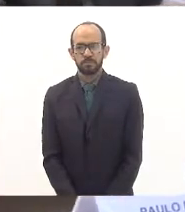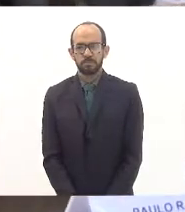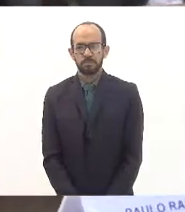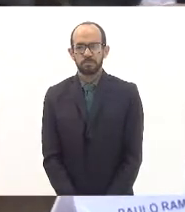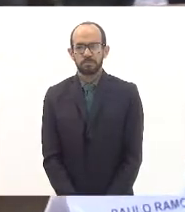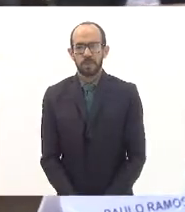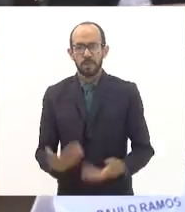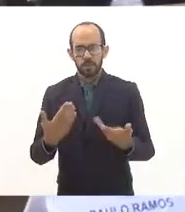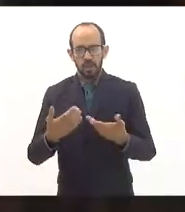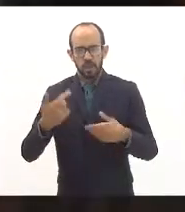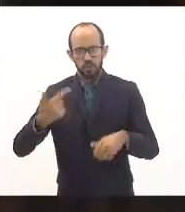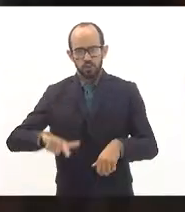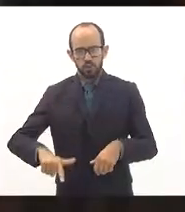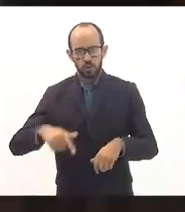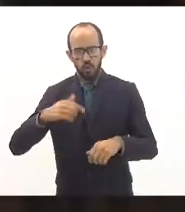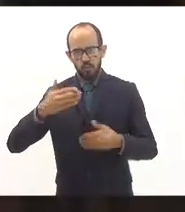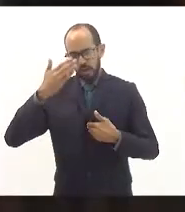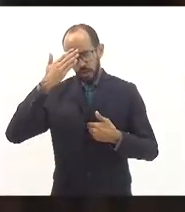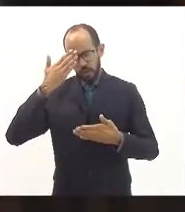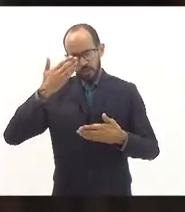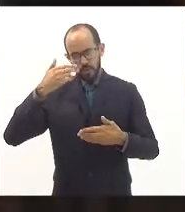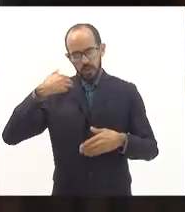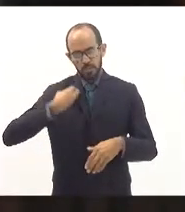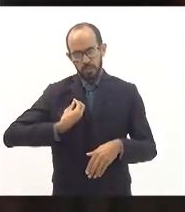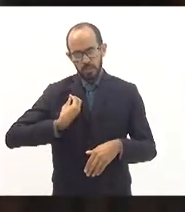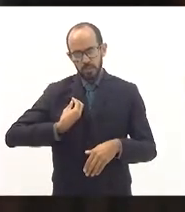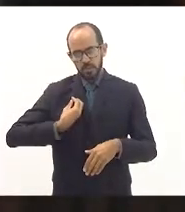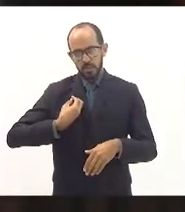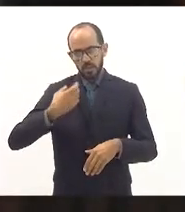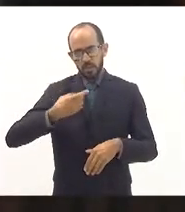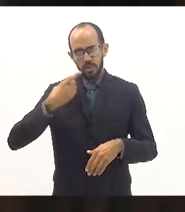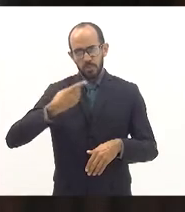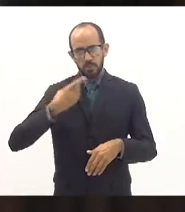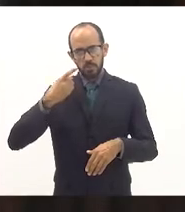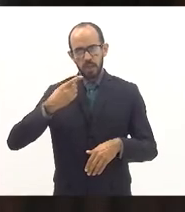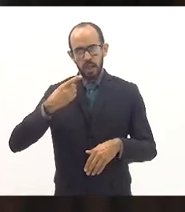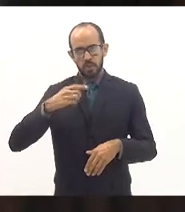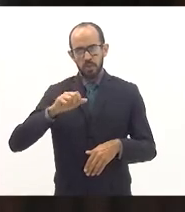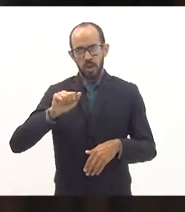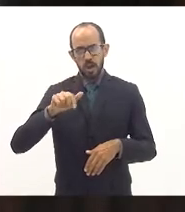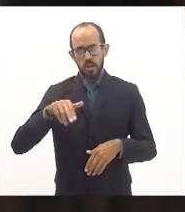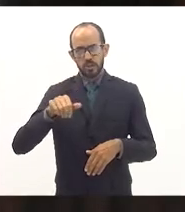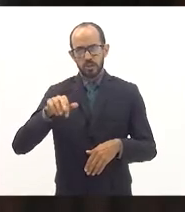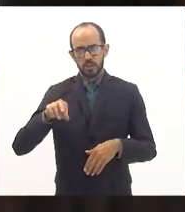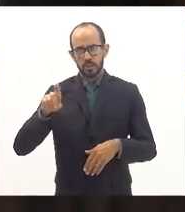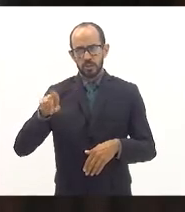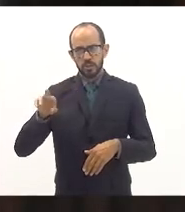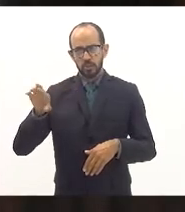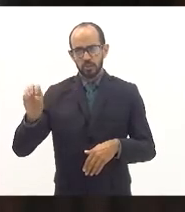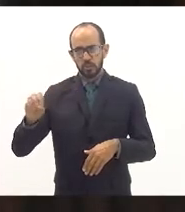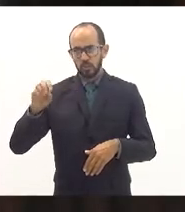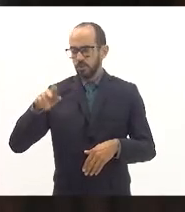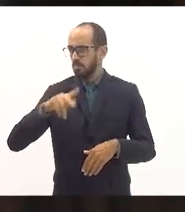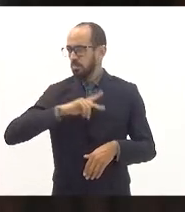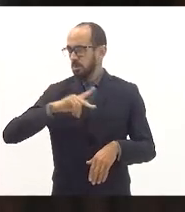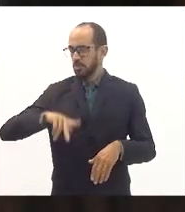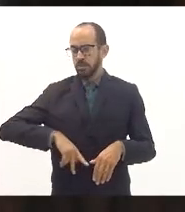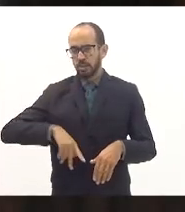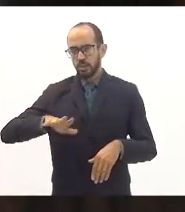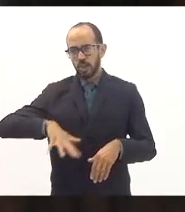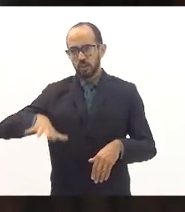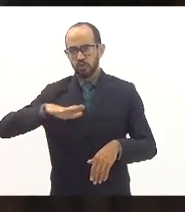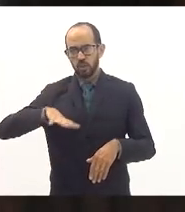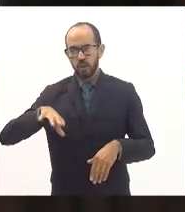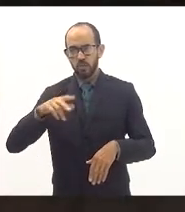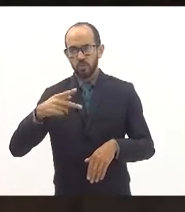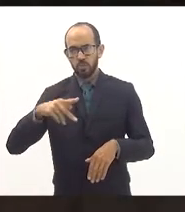Quero mais uma vez agradecer a presença do deputado federal Alessandro Mouron, presidente regional do PSB.